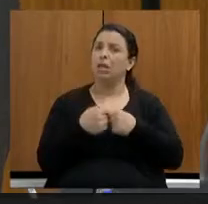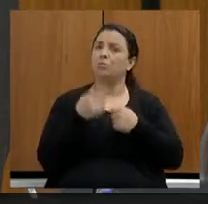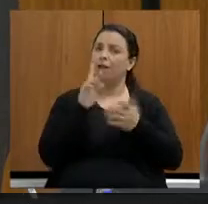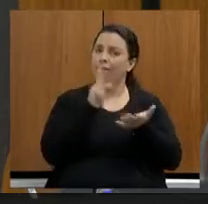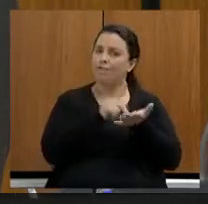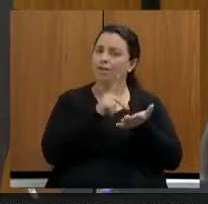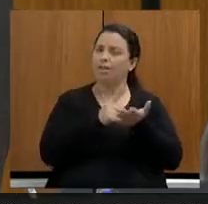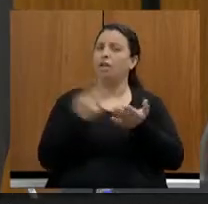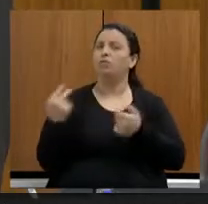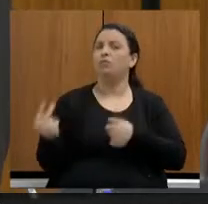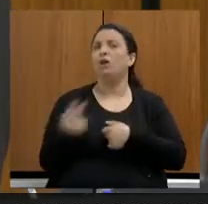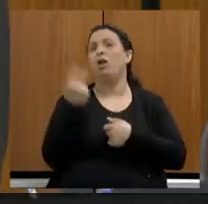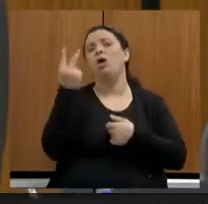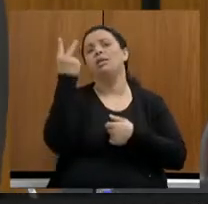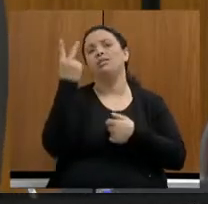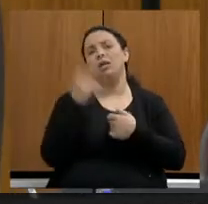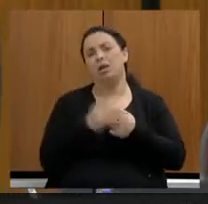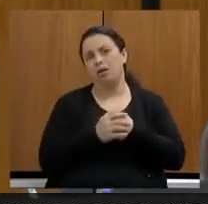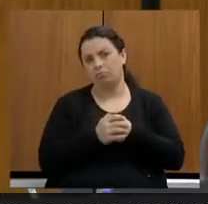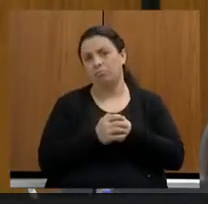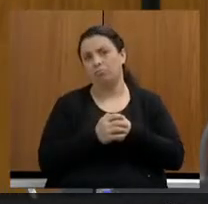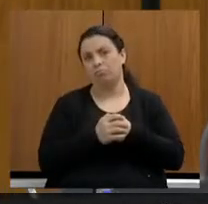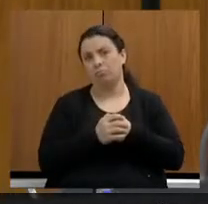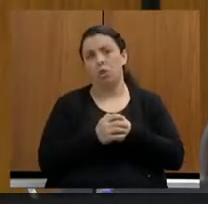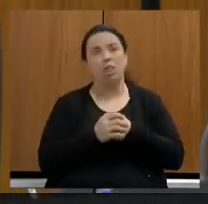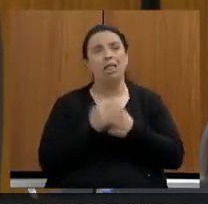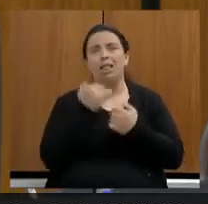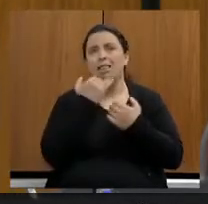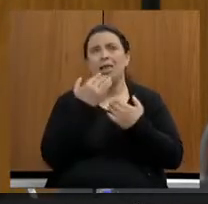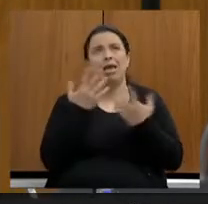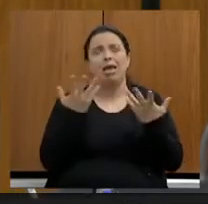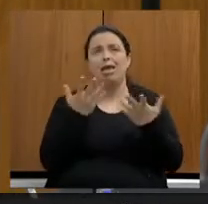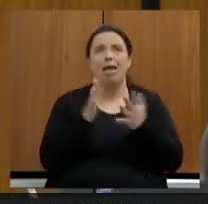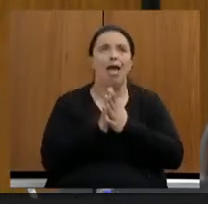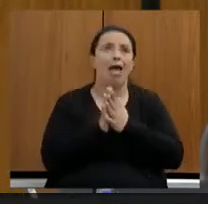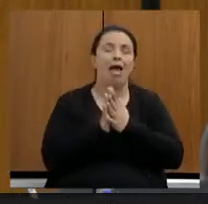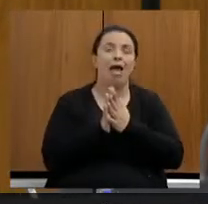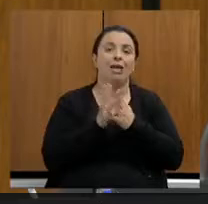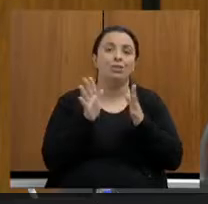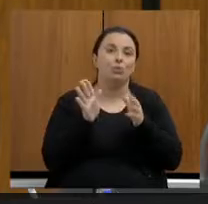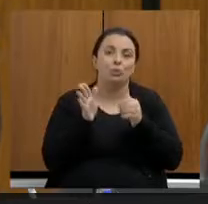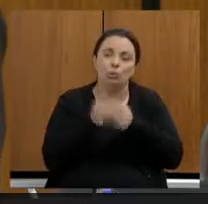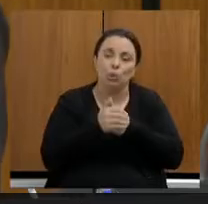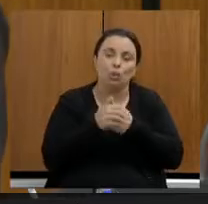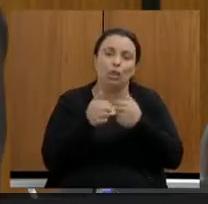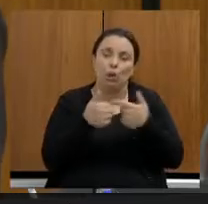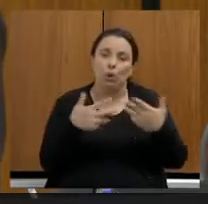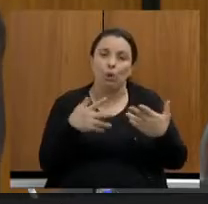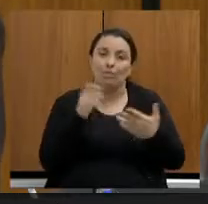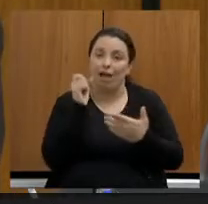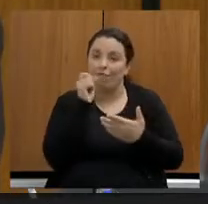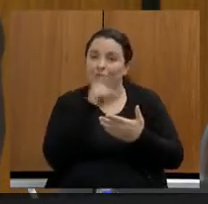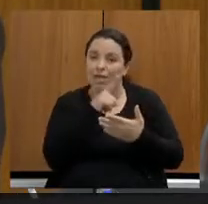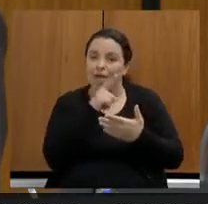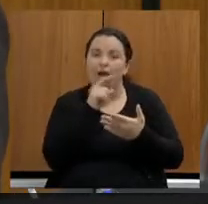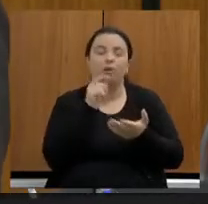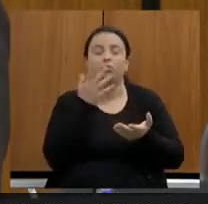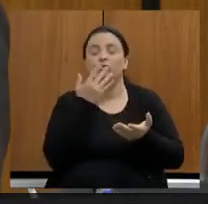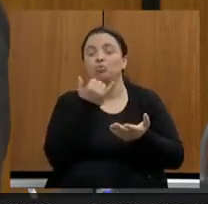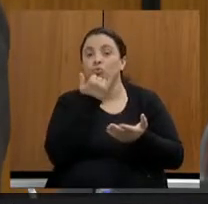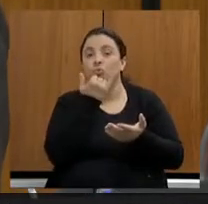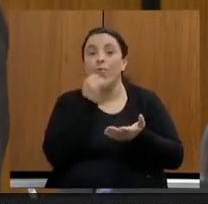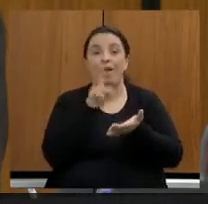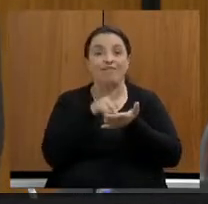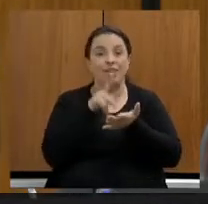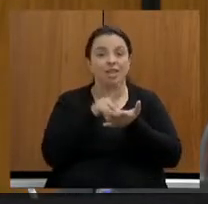ninguém quer que colocava tampar o sol com a peneira ninguém quer aqui falsear a verdade a verdade é essa